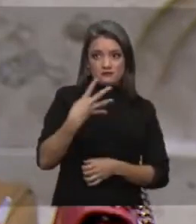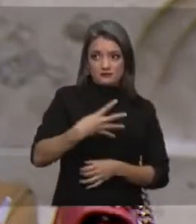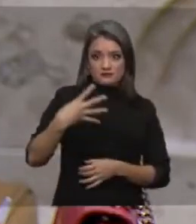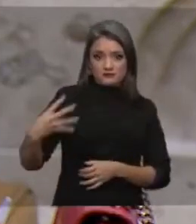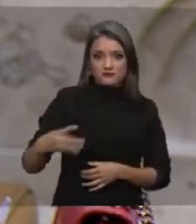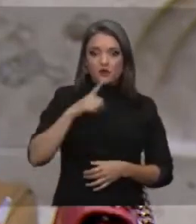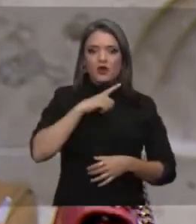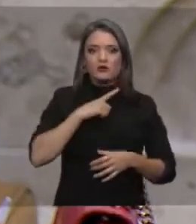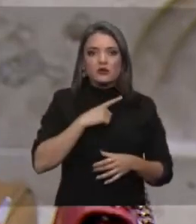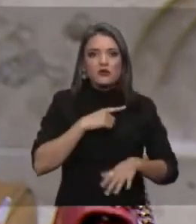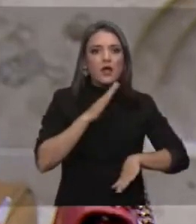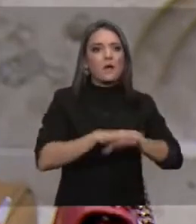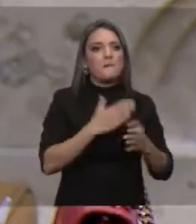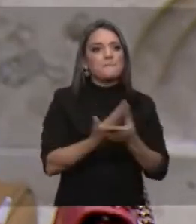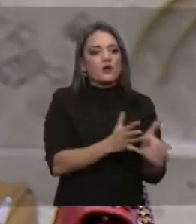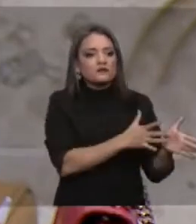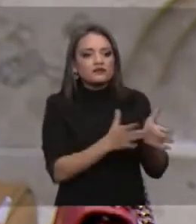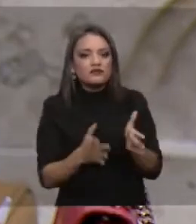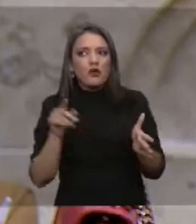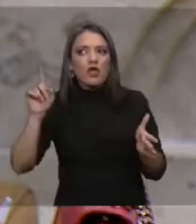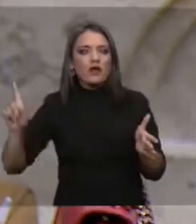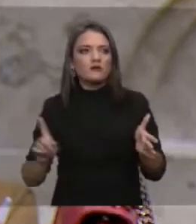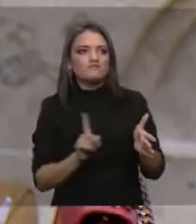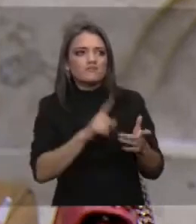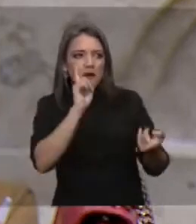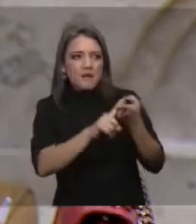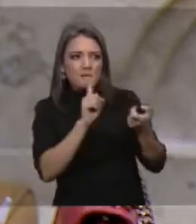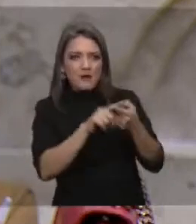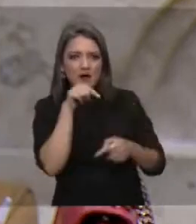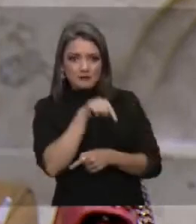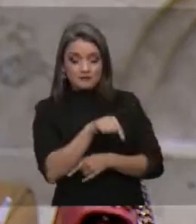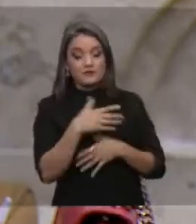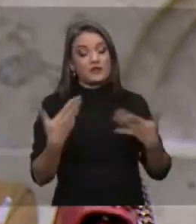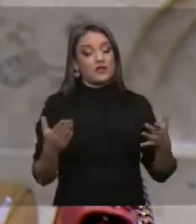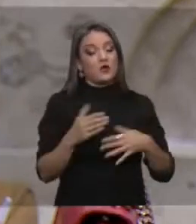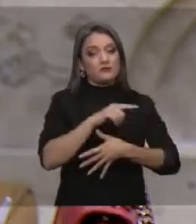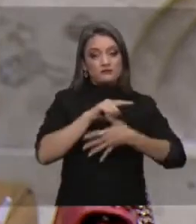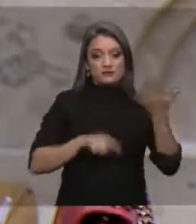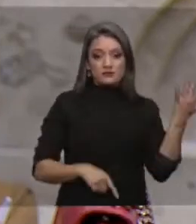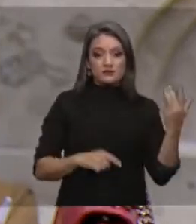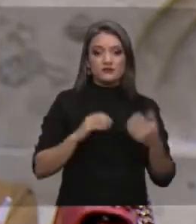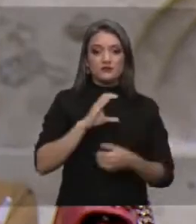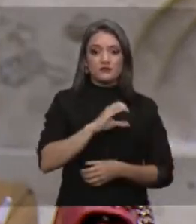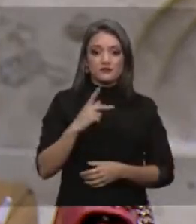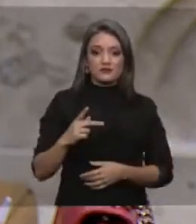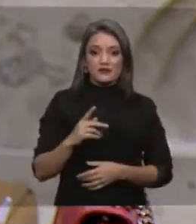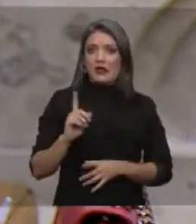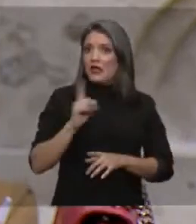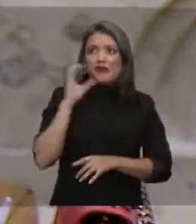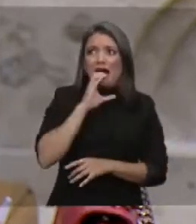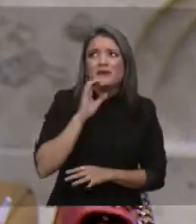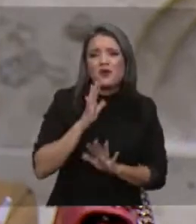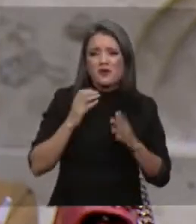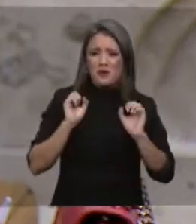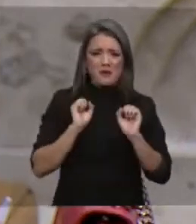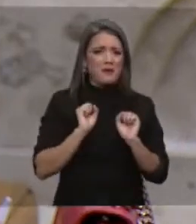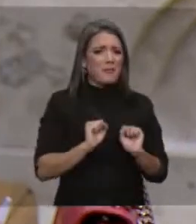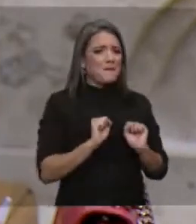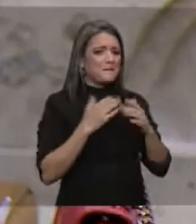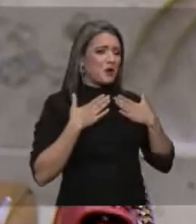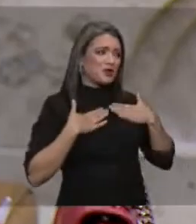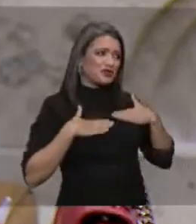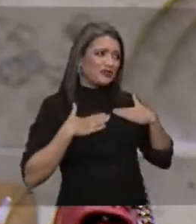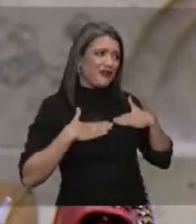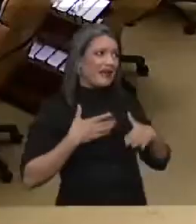no curso do processo por 2 vezes, todos do Código Penal. Não vou correr, tá? Posso falar devagar? Eu estou querendo